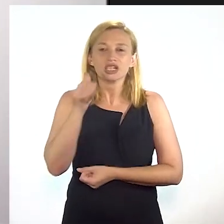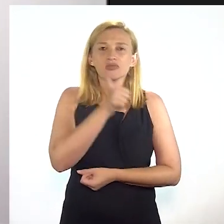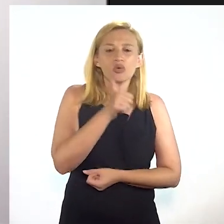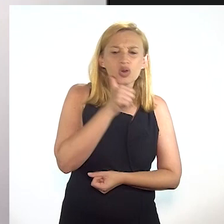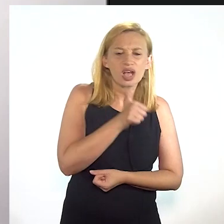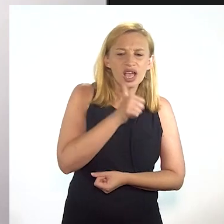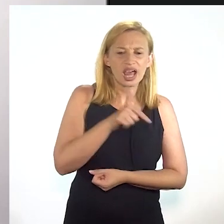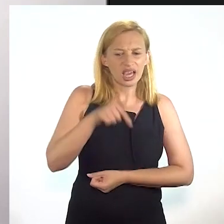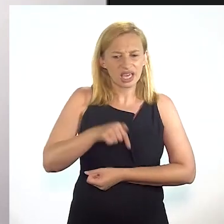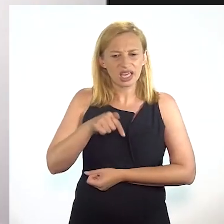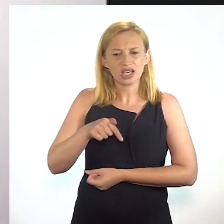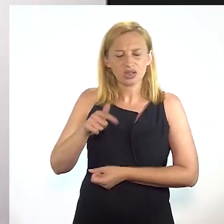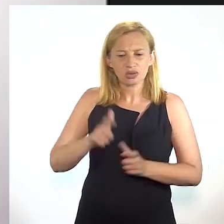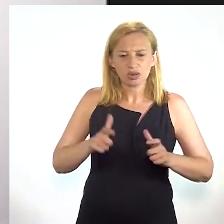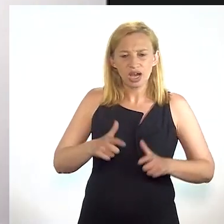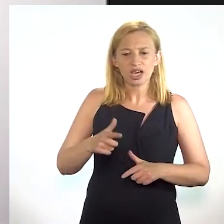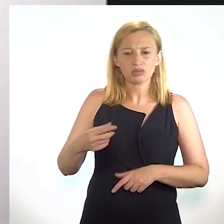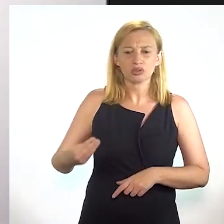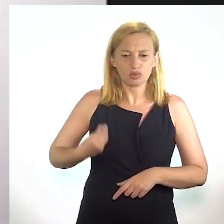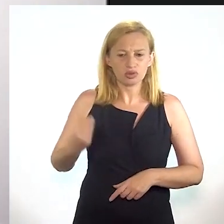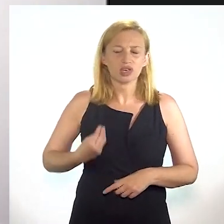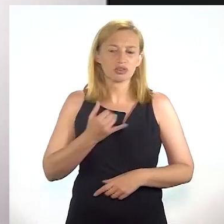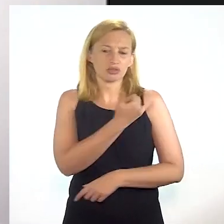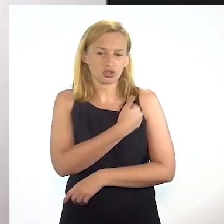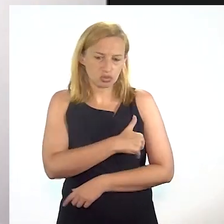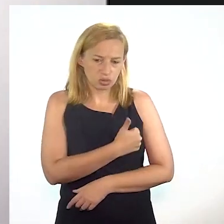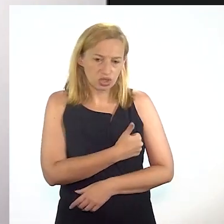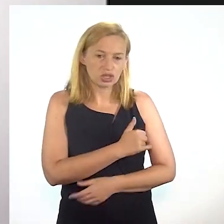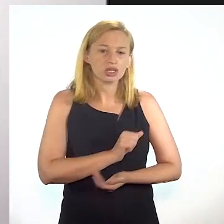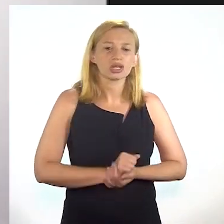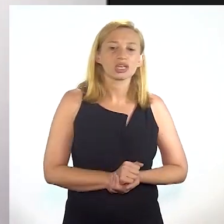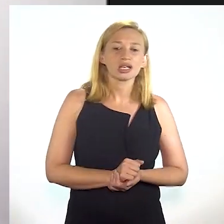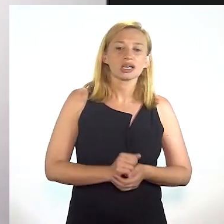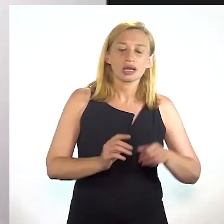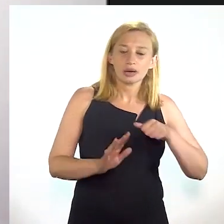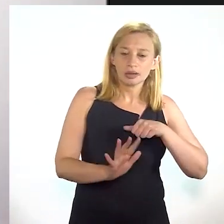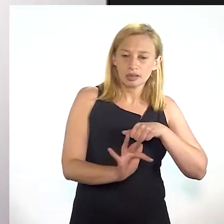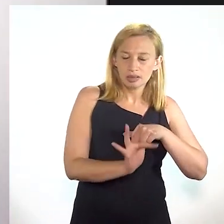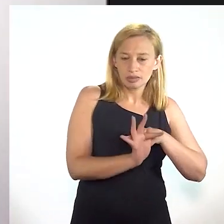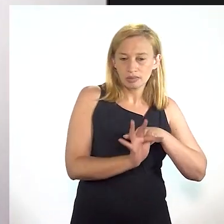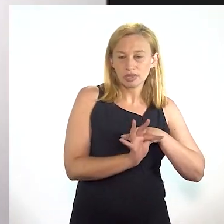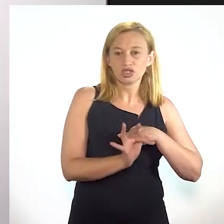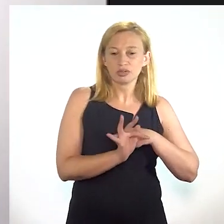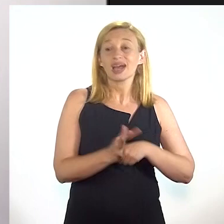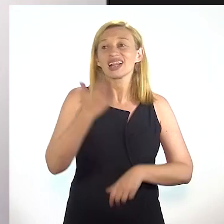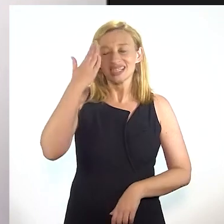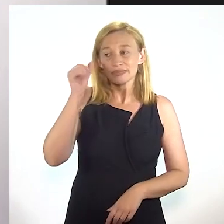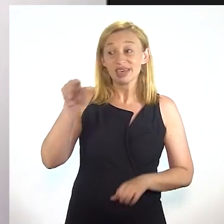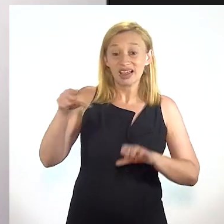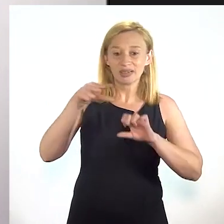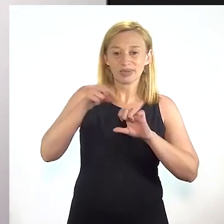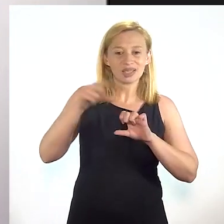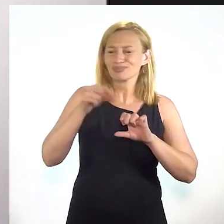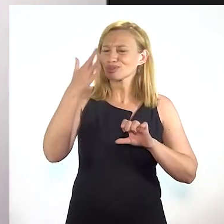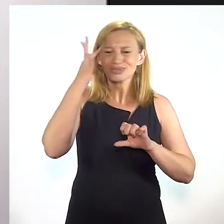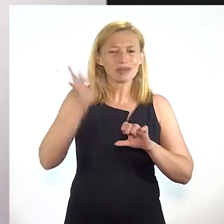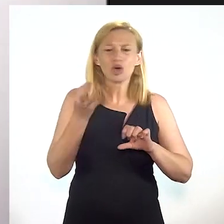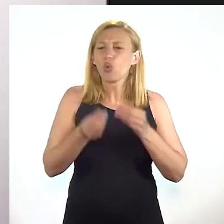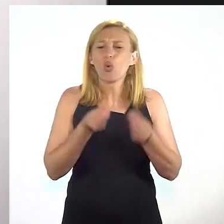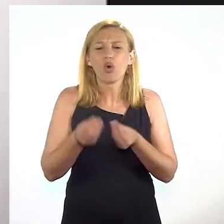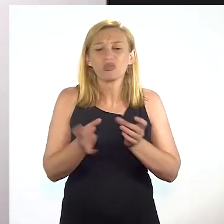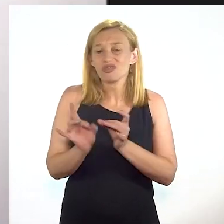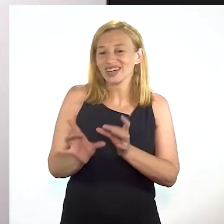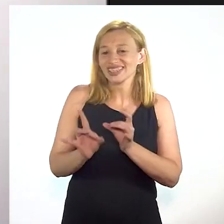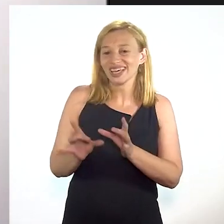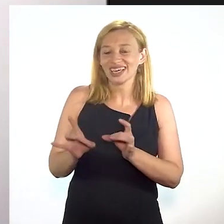as meninas, as mulheres aqui da minha área, né, aqui de São João de Meriti, aqui da Baixada, elas sabiam que eram empreendedoras, mas elas não sabiam